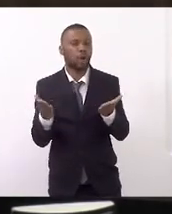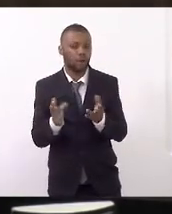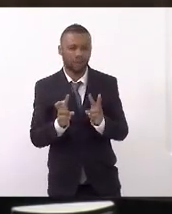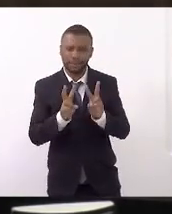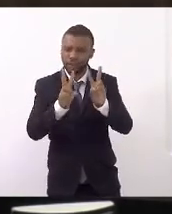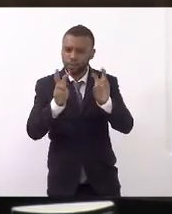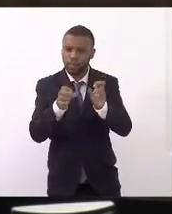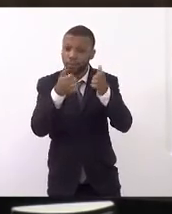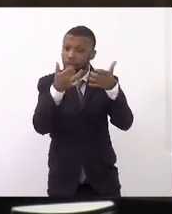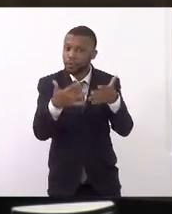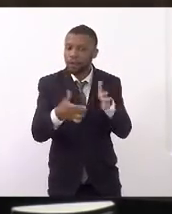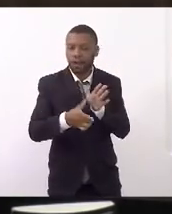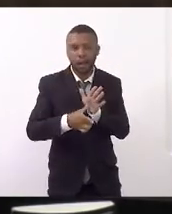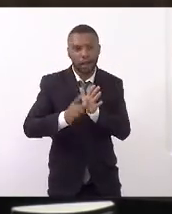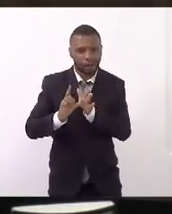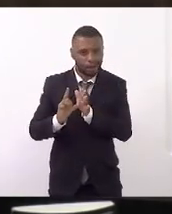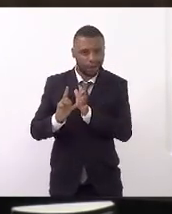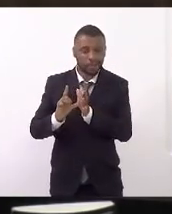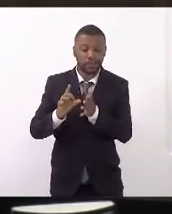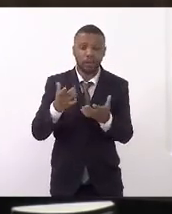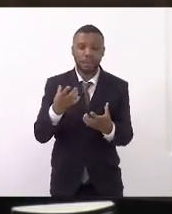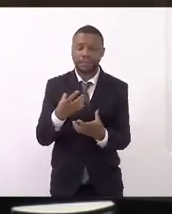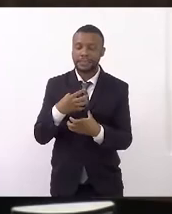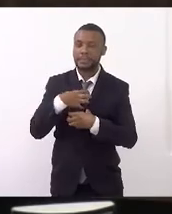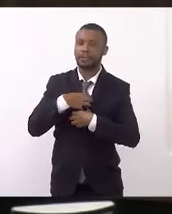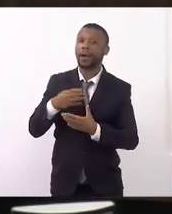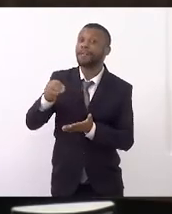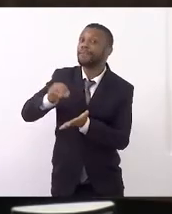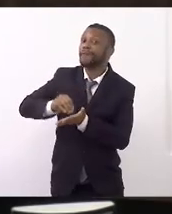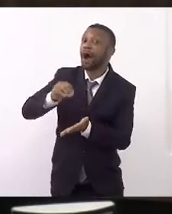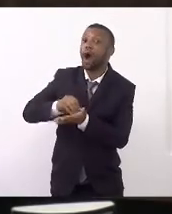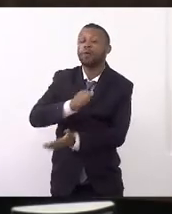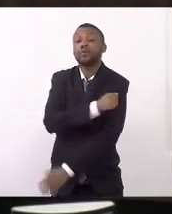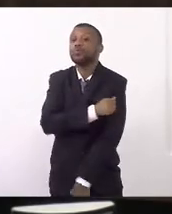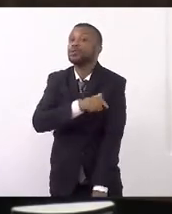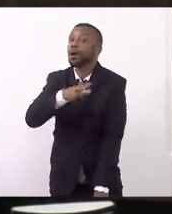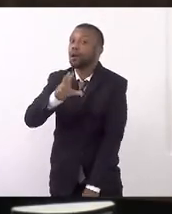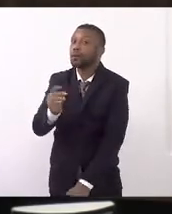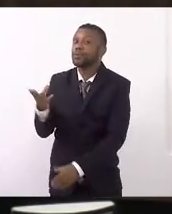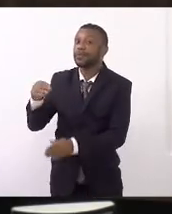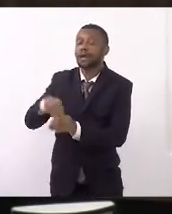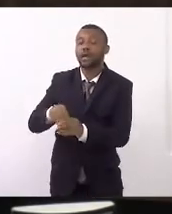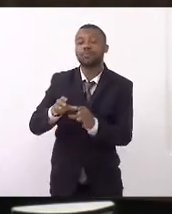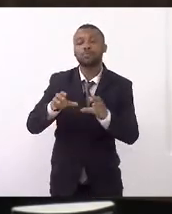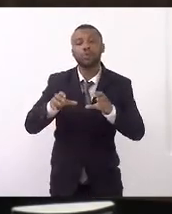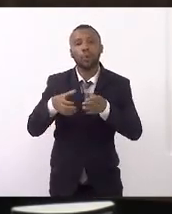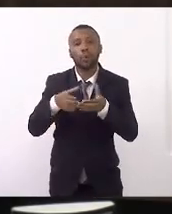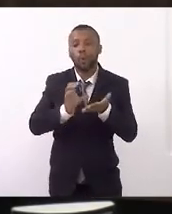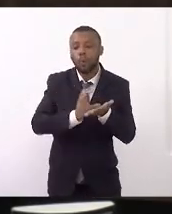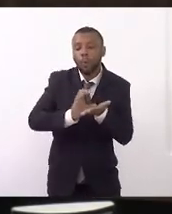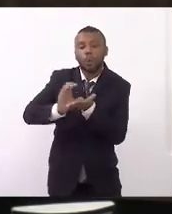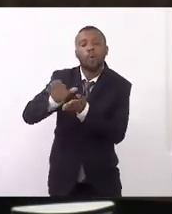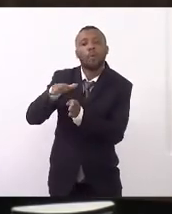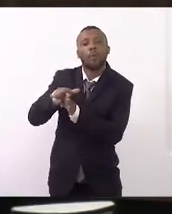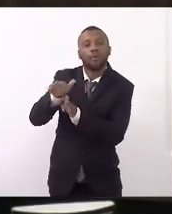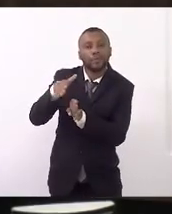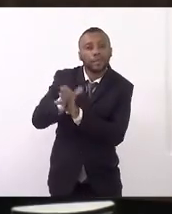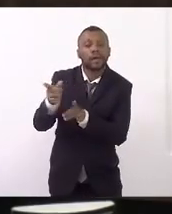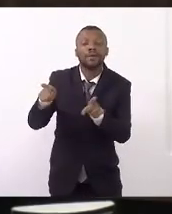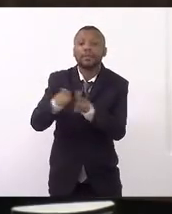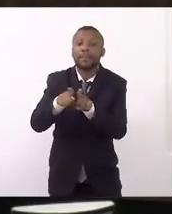ao que eu falei antes, sentimos a falta dos estudantes no Conselho e também senti falta do cumprimento da